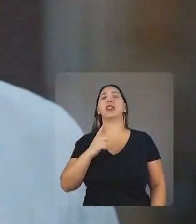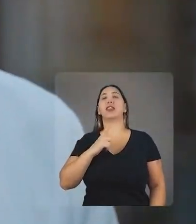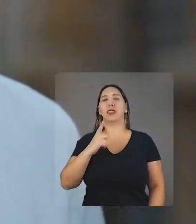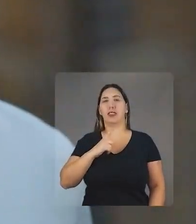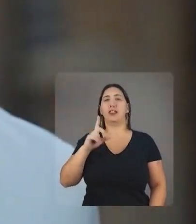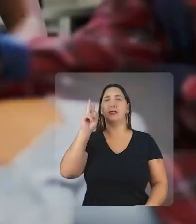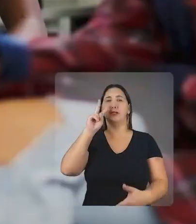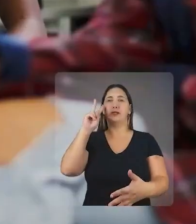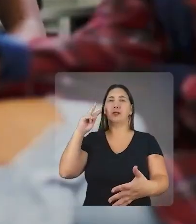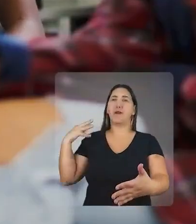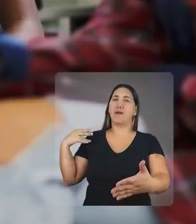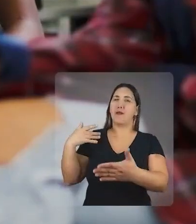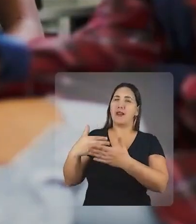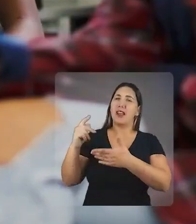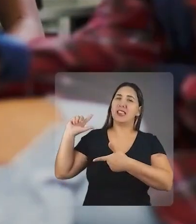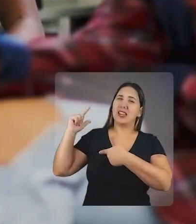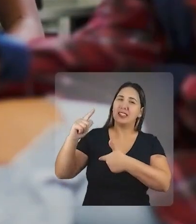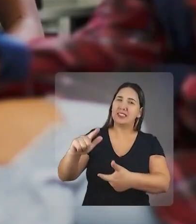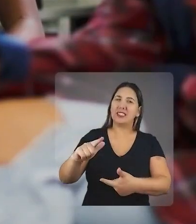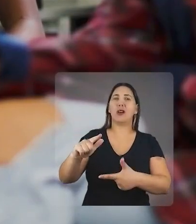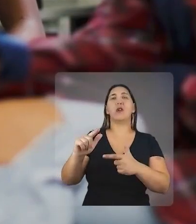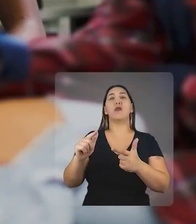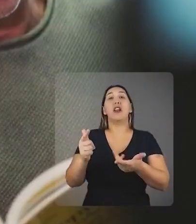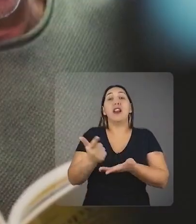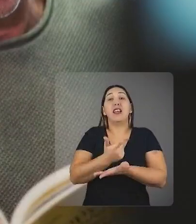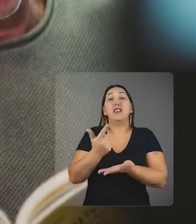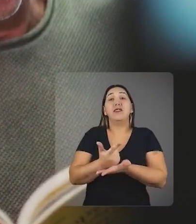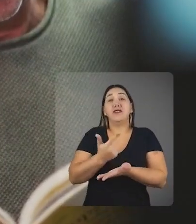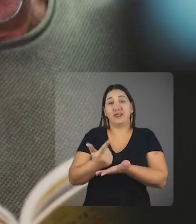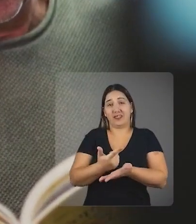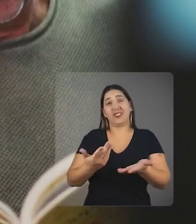carrega consigo uma grande tradição literária.